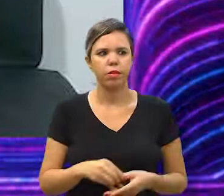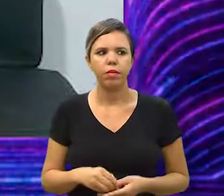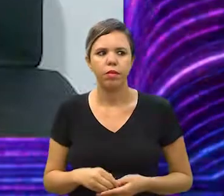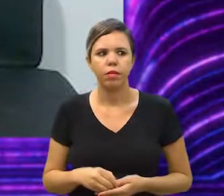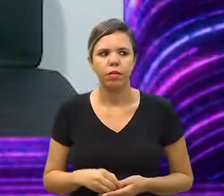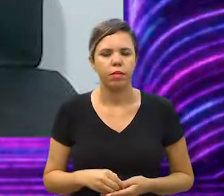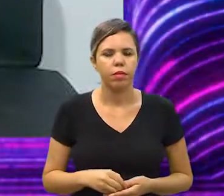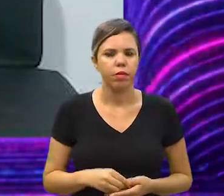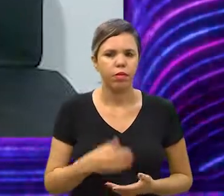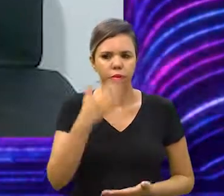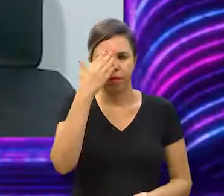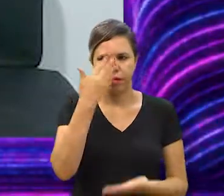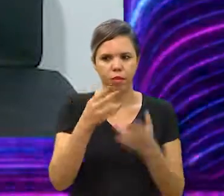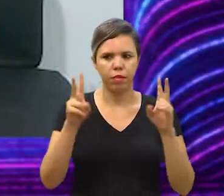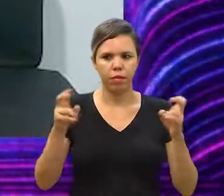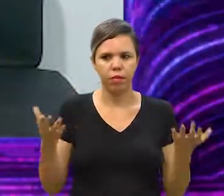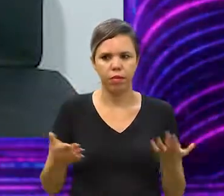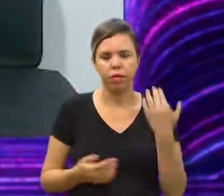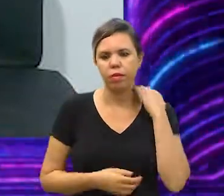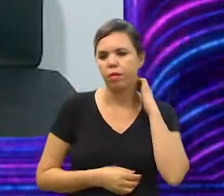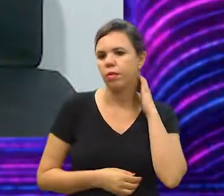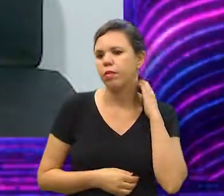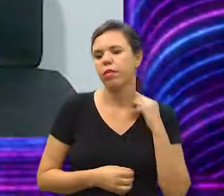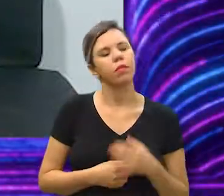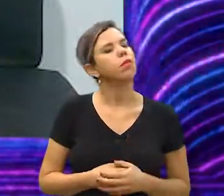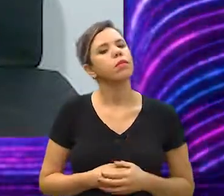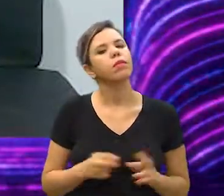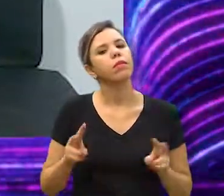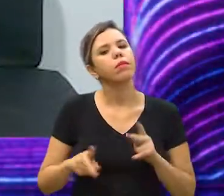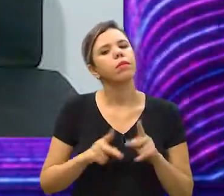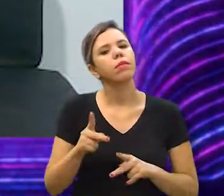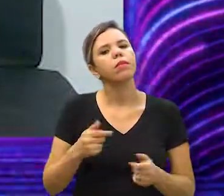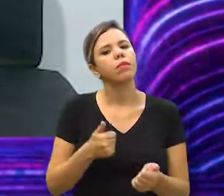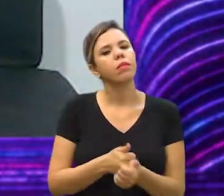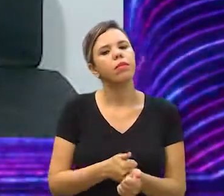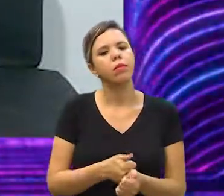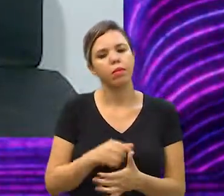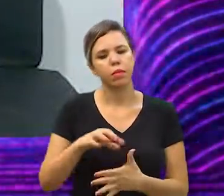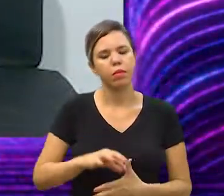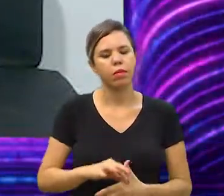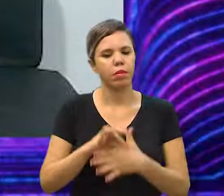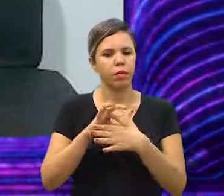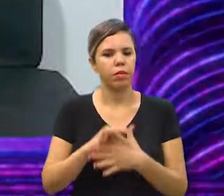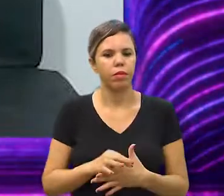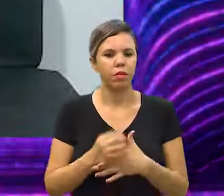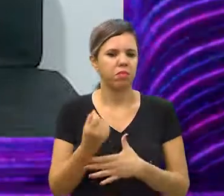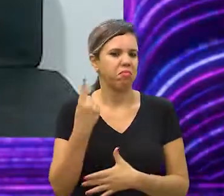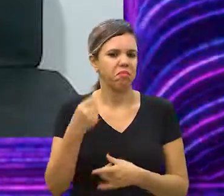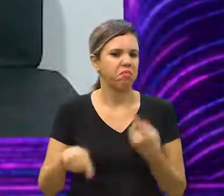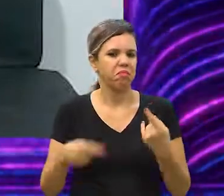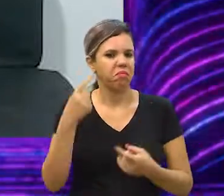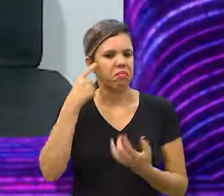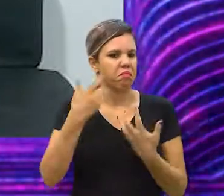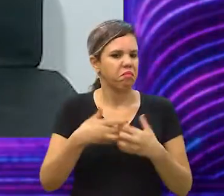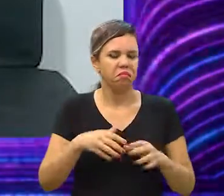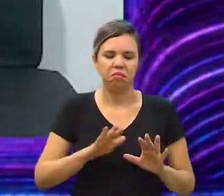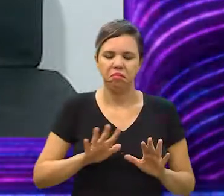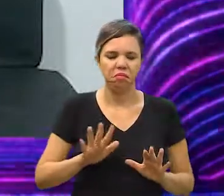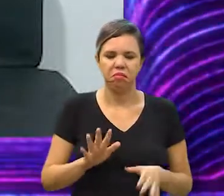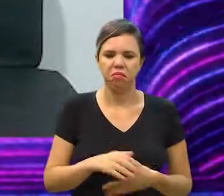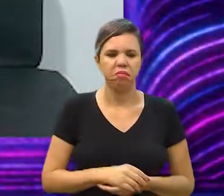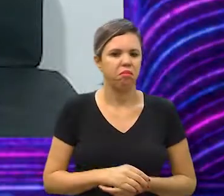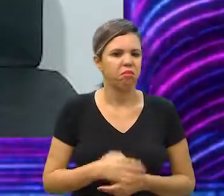Então acredito que é um assunto bem atual aí, nessa coisa das pessoas seguirem líderes que não estão pensando muito